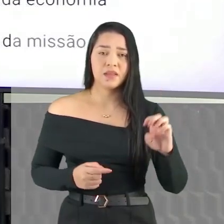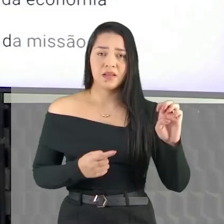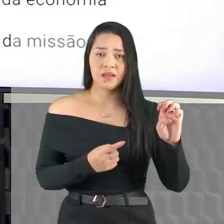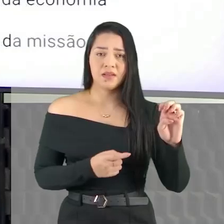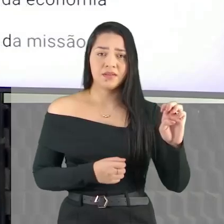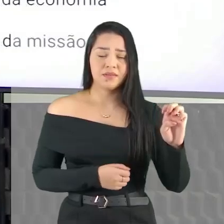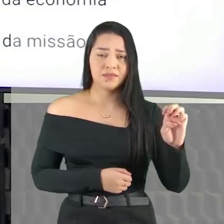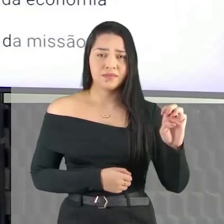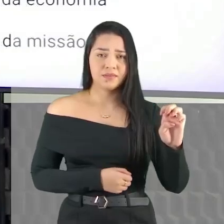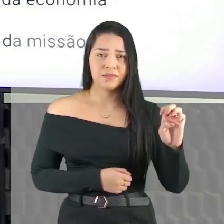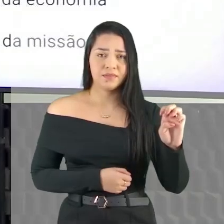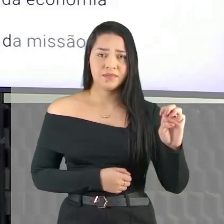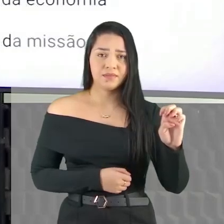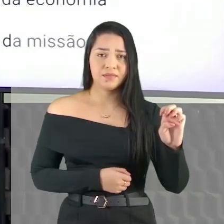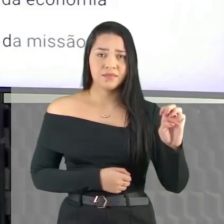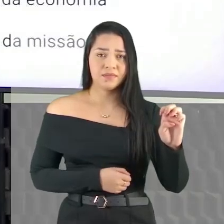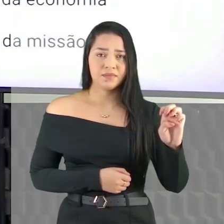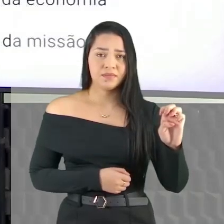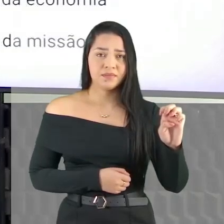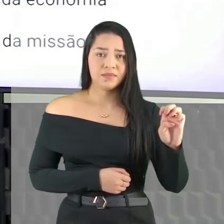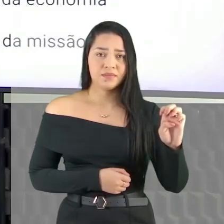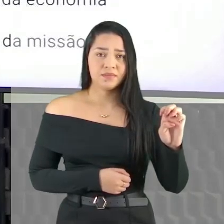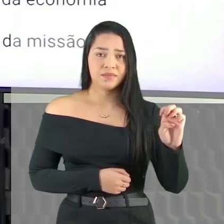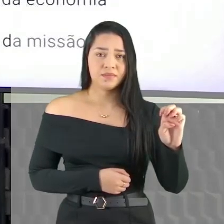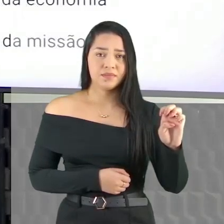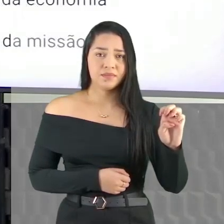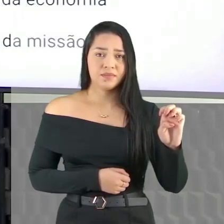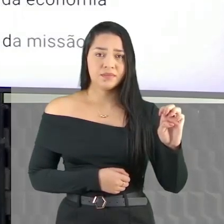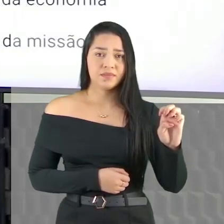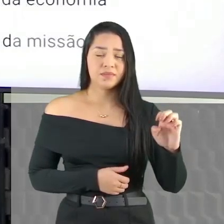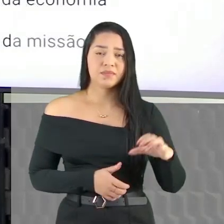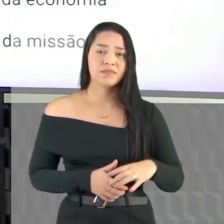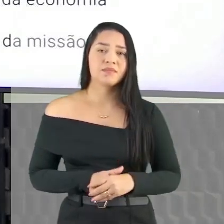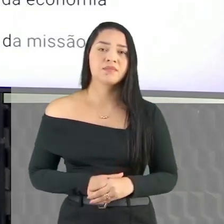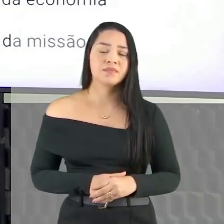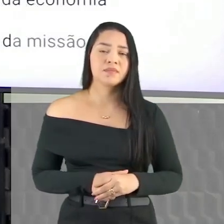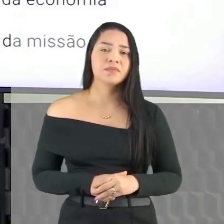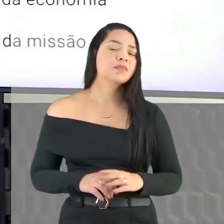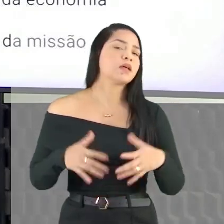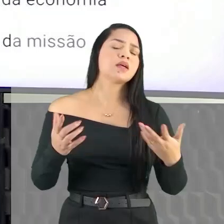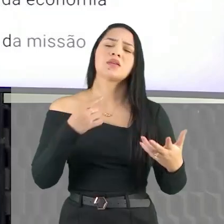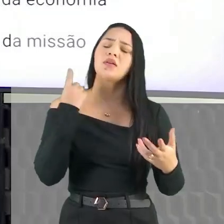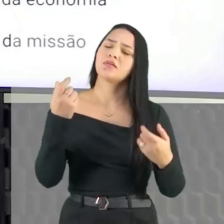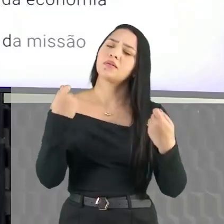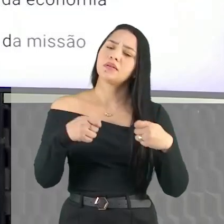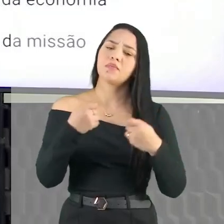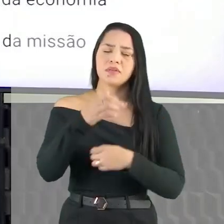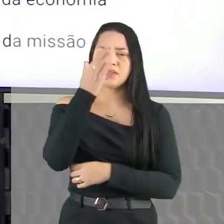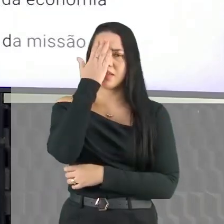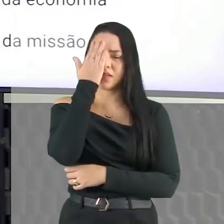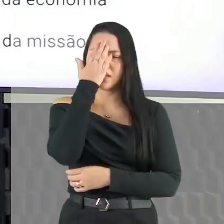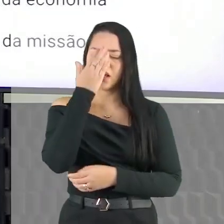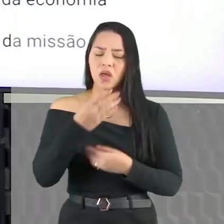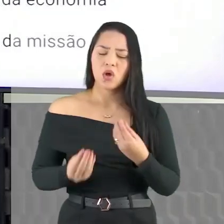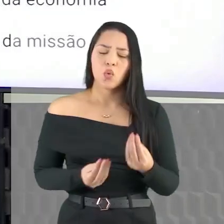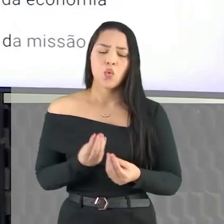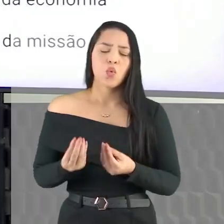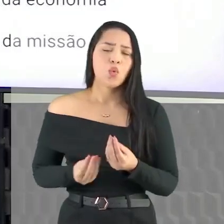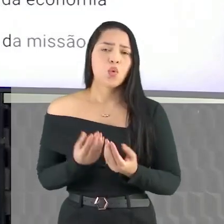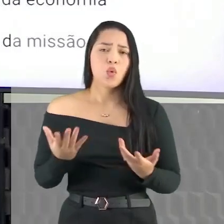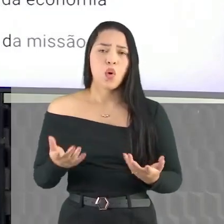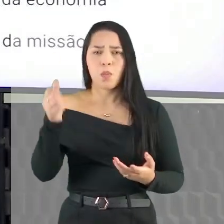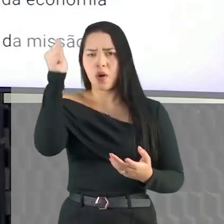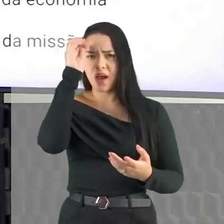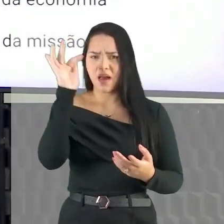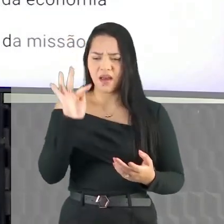a letra E, colonialismo, imposição da missão civilizatória. E aí nós temos que entender o seguinte, como é que